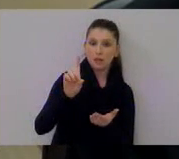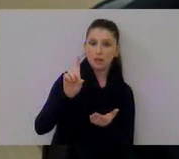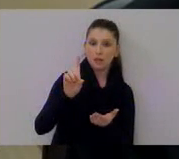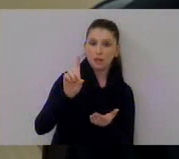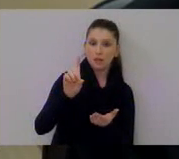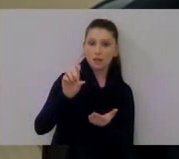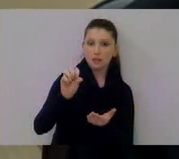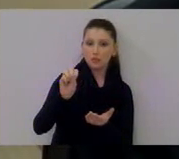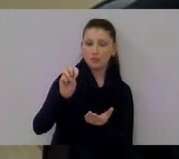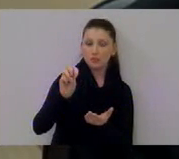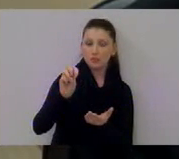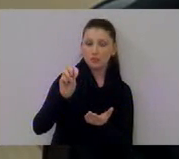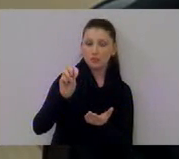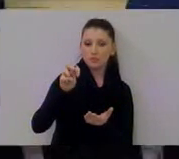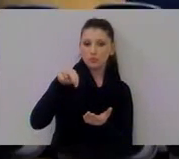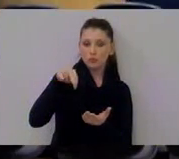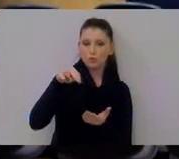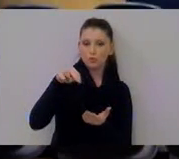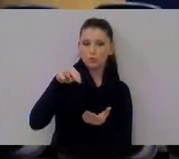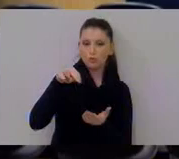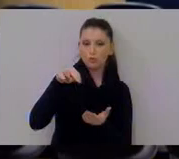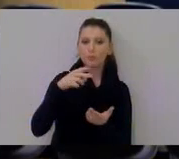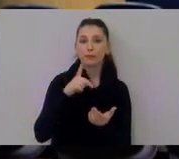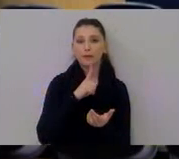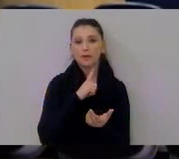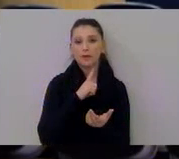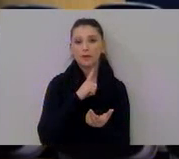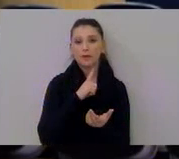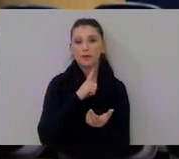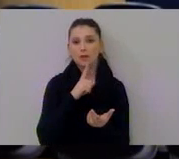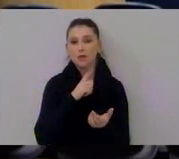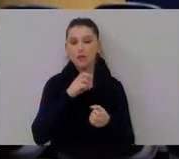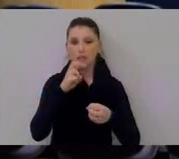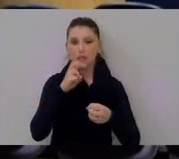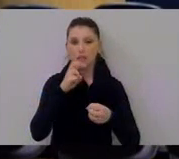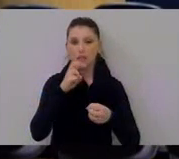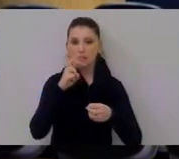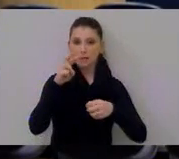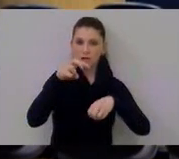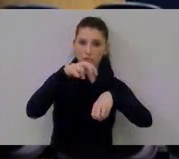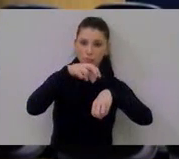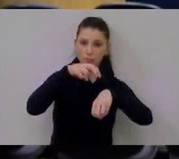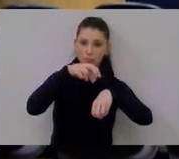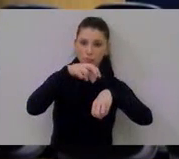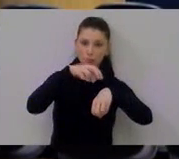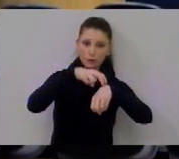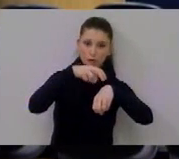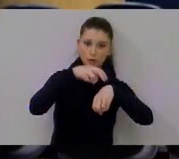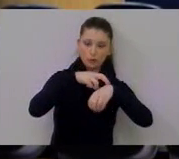Edson Aurélio. Vossa Excelência dispõe de 5 minutos.